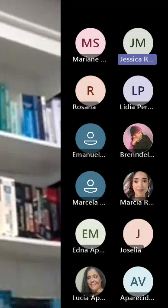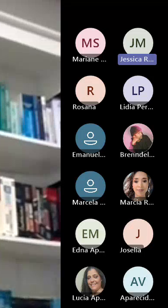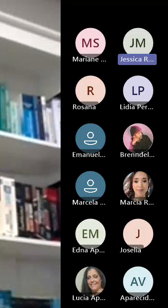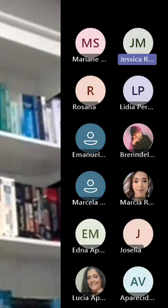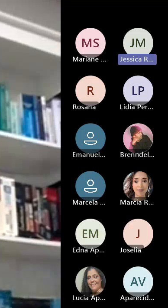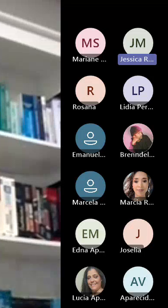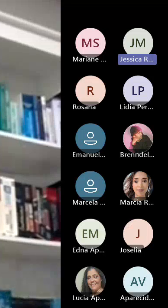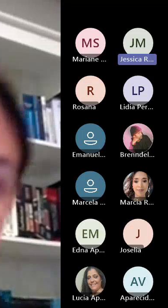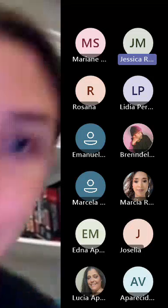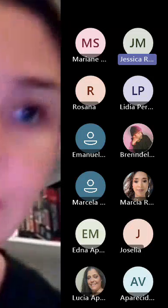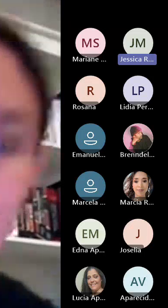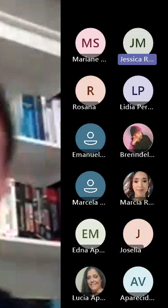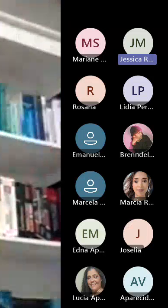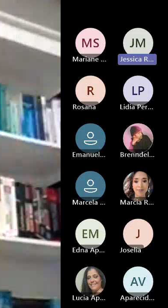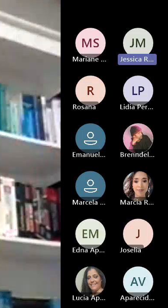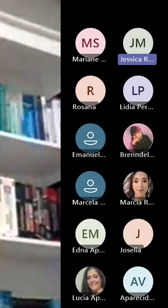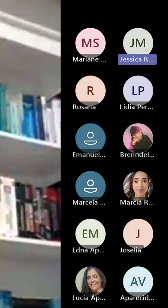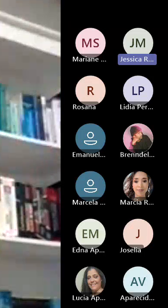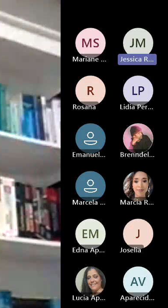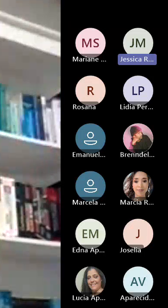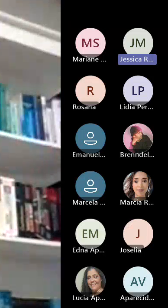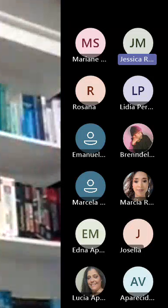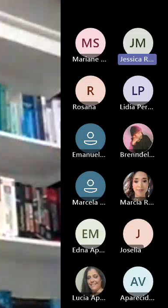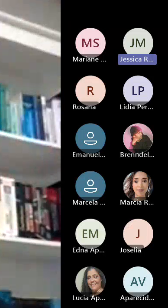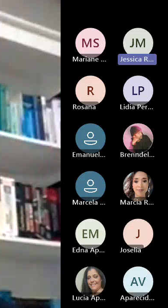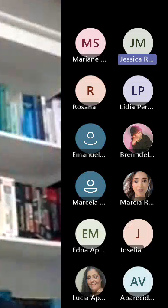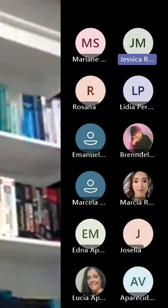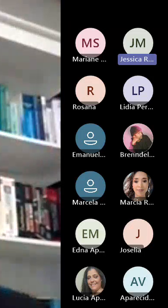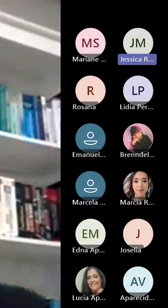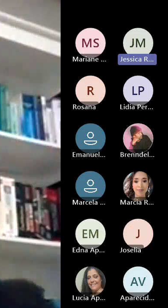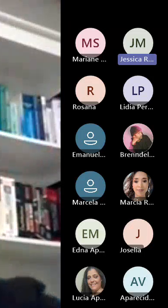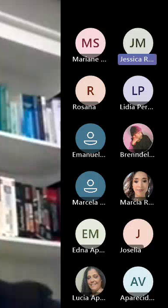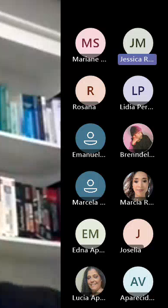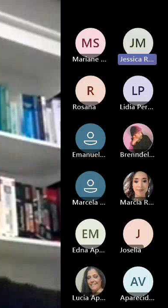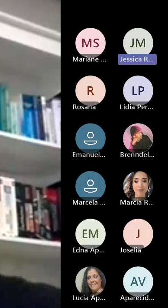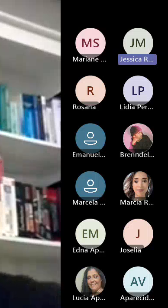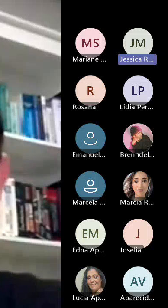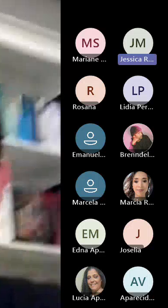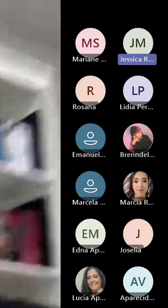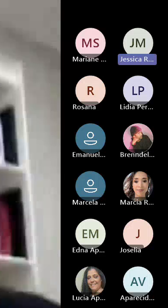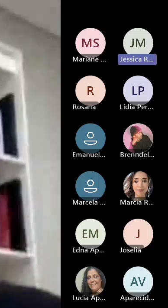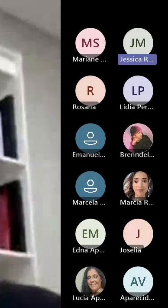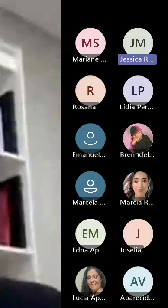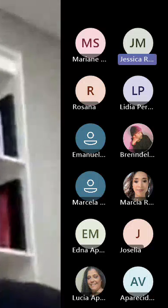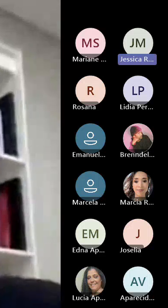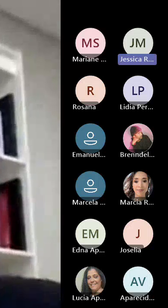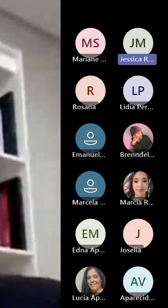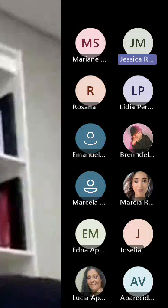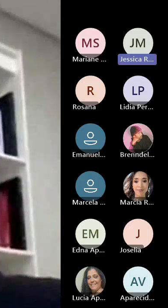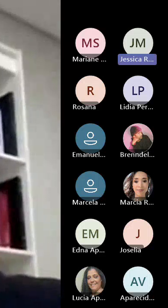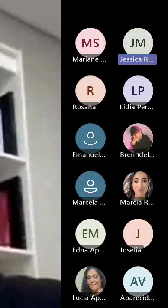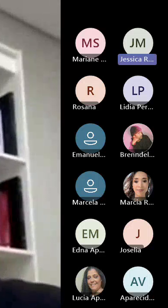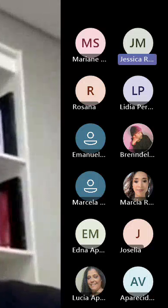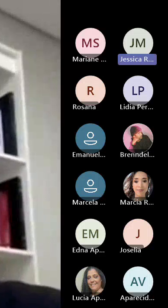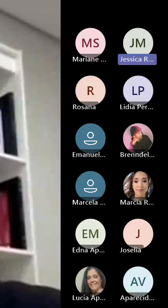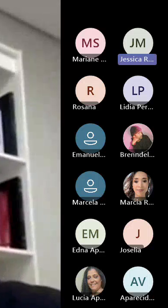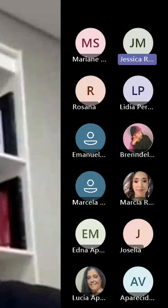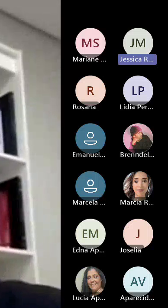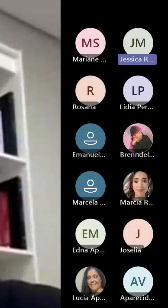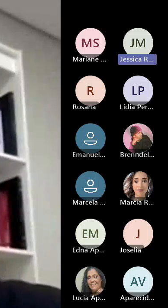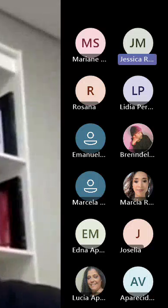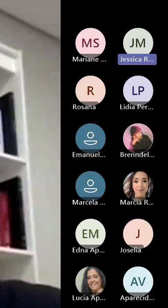criei tipo uma comunidade e aí nós fomos criando grupos para cada polo, mas tem um grupo de avisos gerais onde todos os alunos de todos os polos